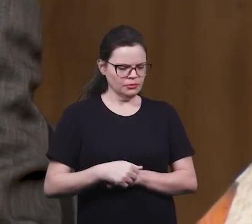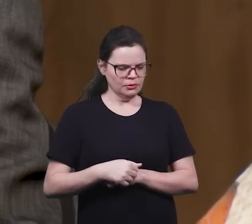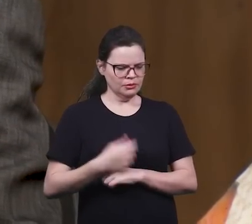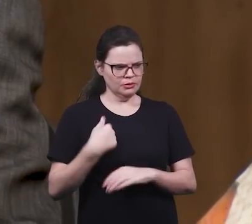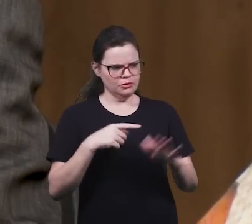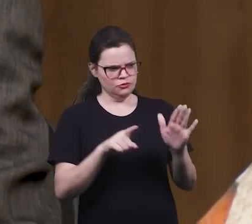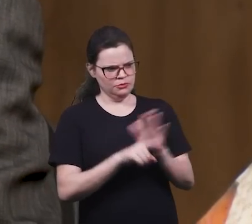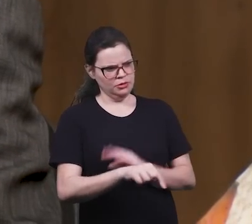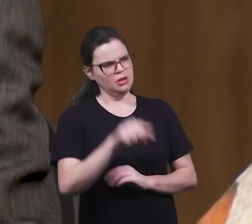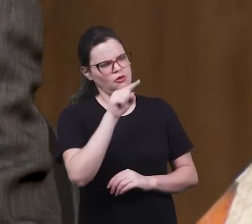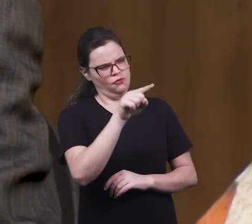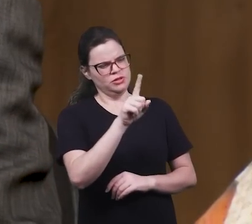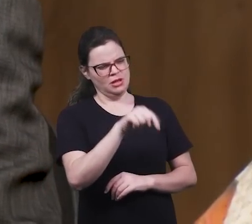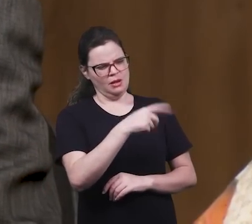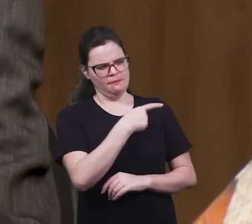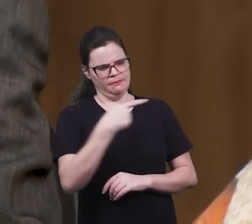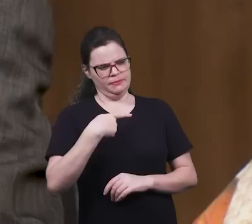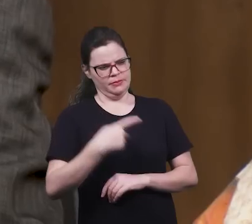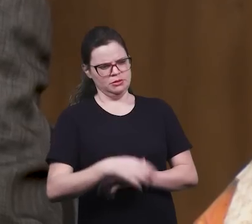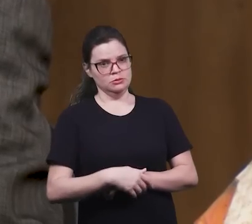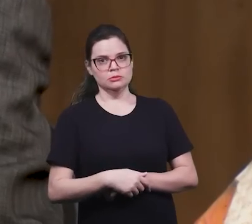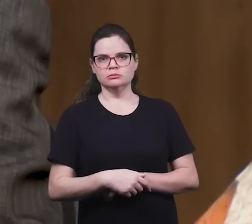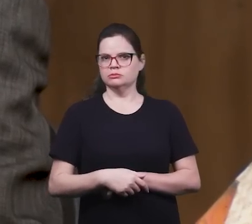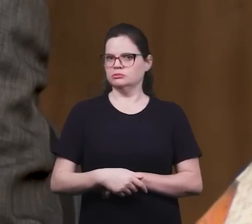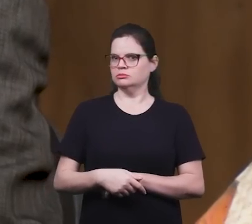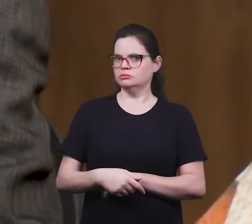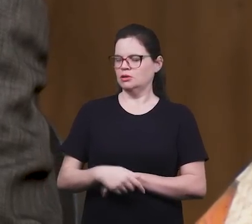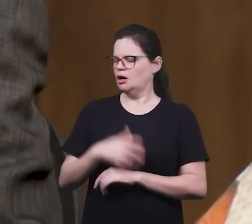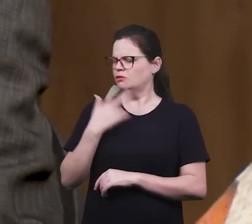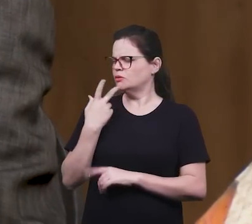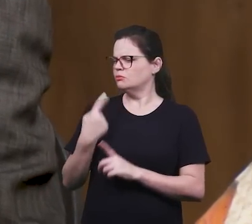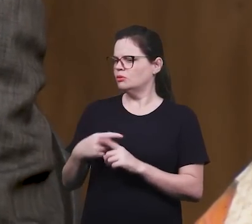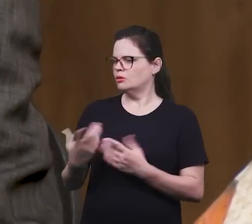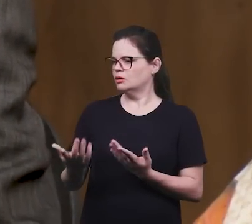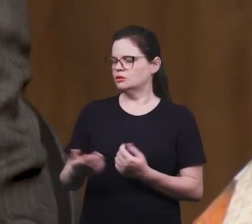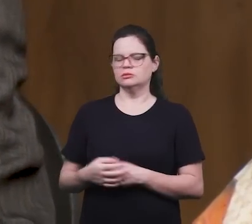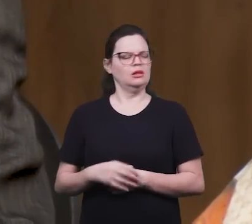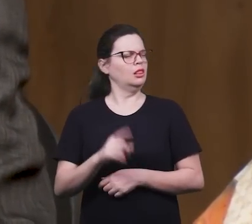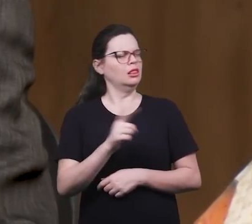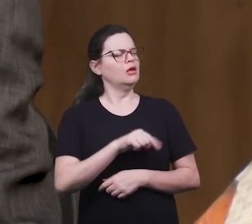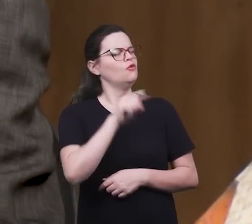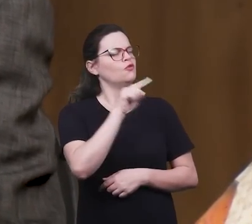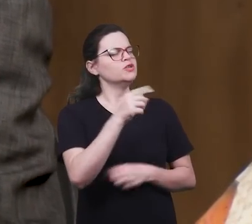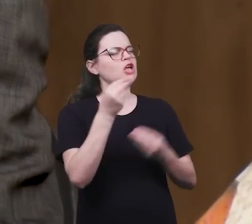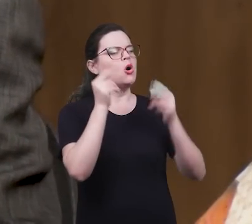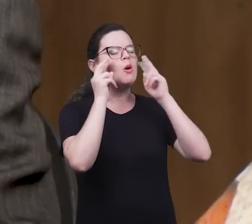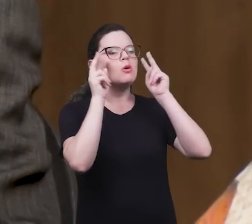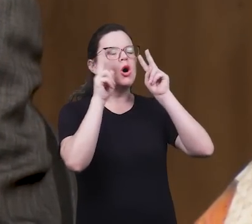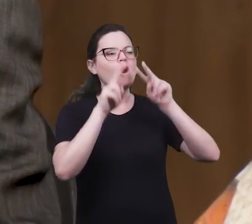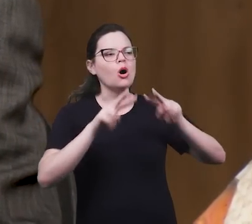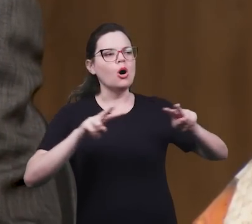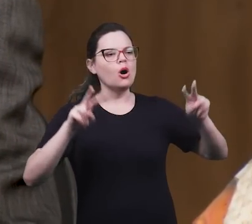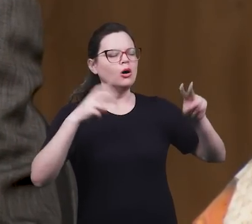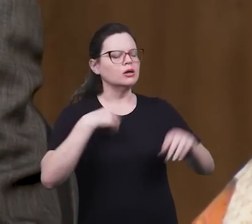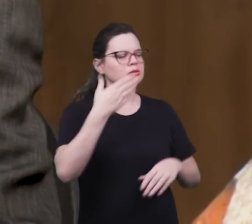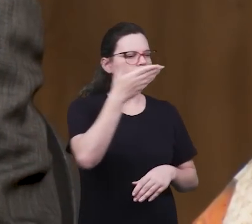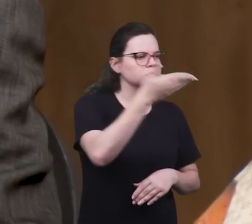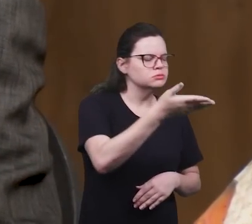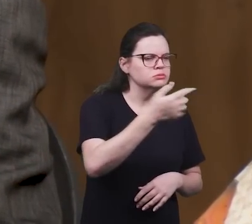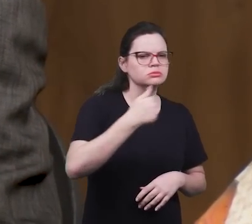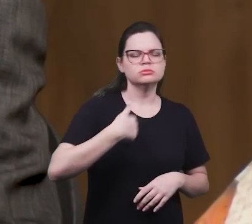o senhor é pastor? Eu falei, por que pastor? Não, a sua maneira de olhar, a sua maneira de se dirigir às